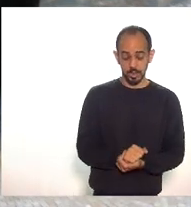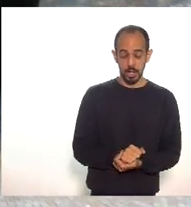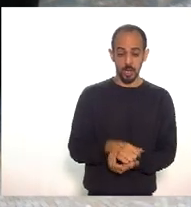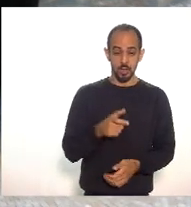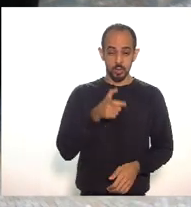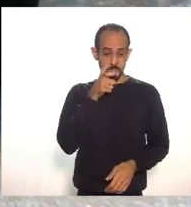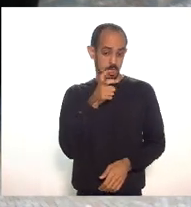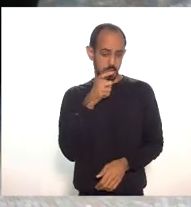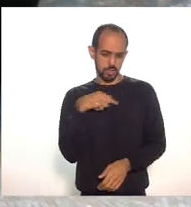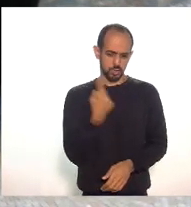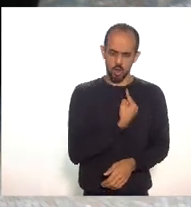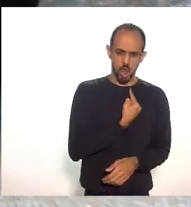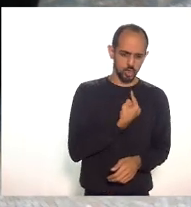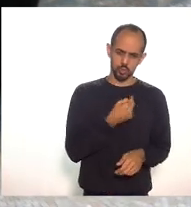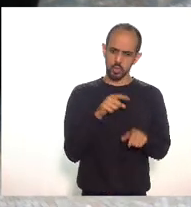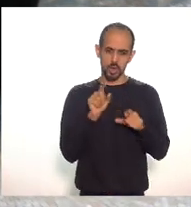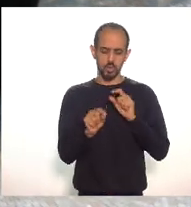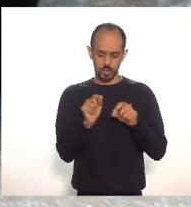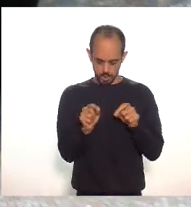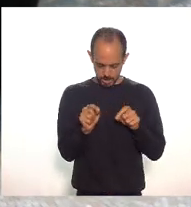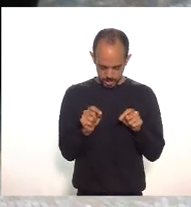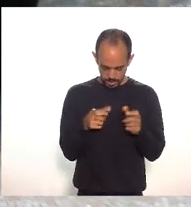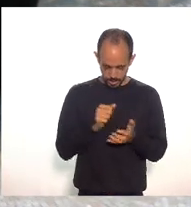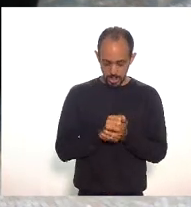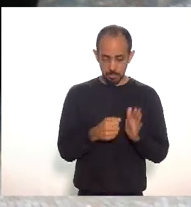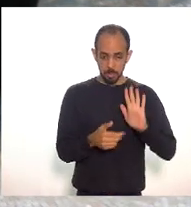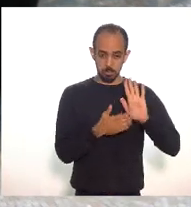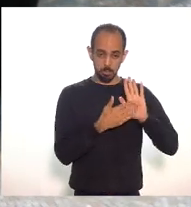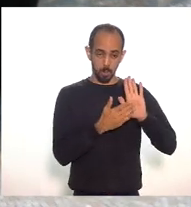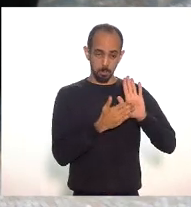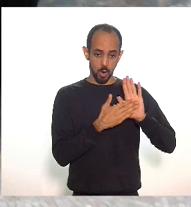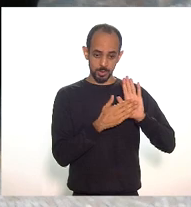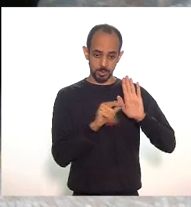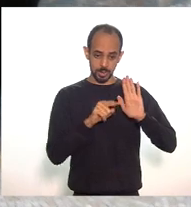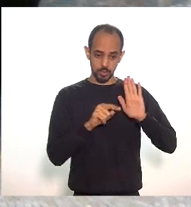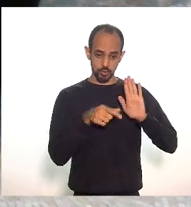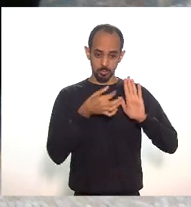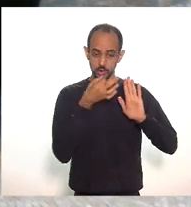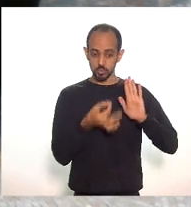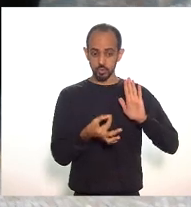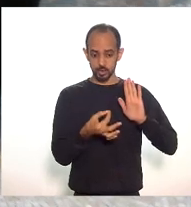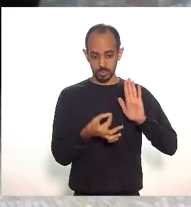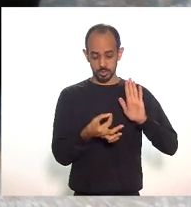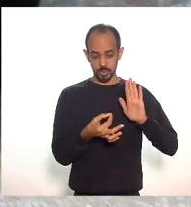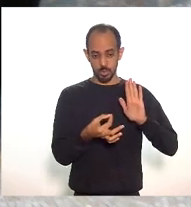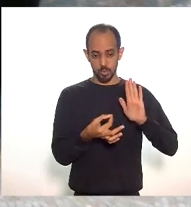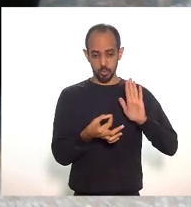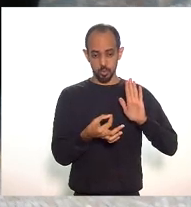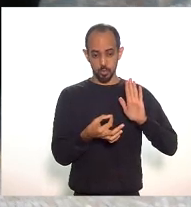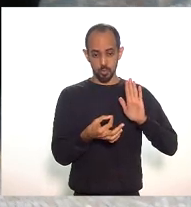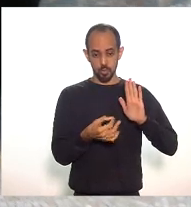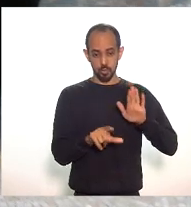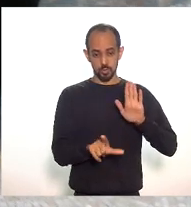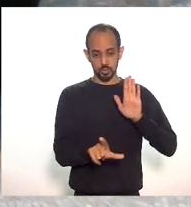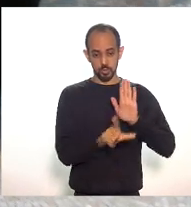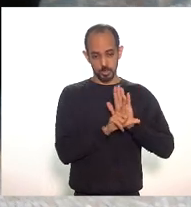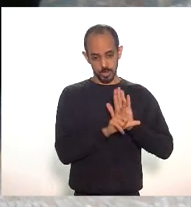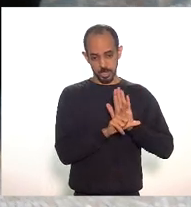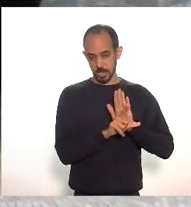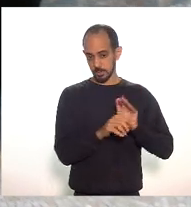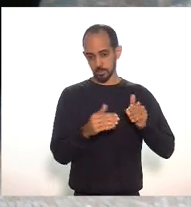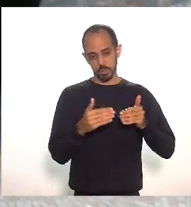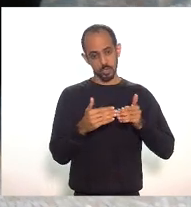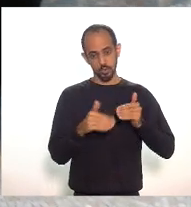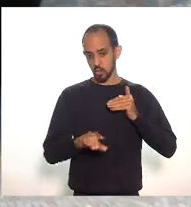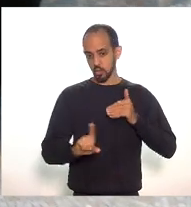seria não a outra coisa senão a propor aqui uma indicação Legislativa uma indicação Legislativa seja pela intencionalidade